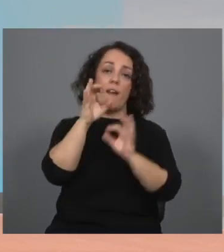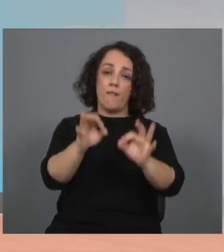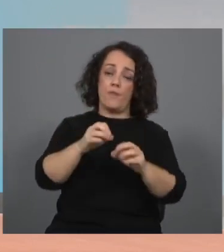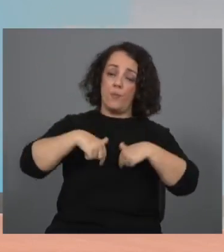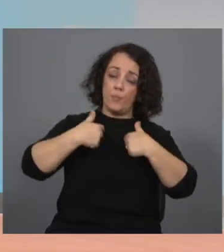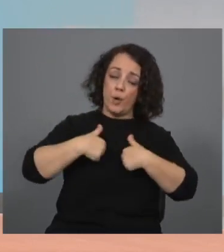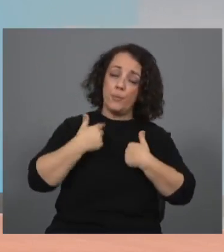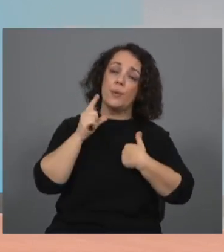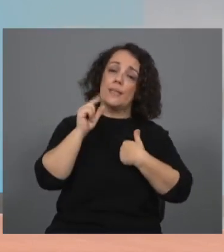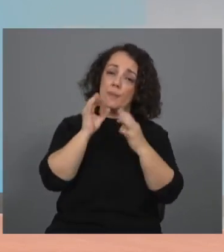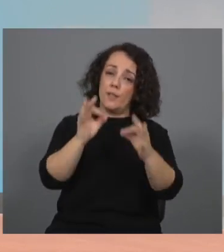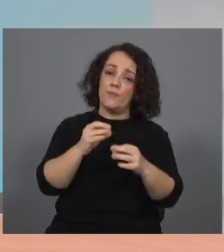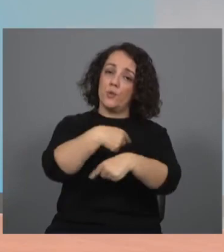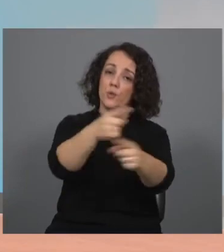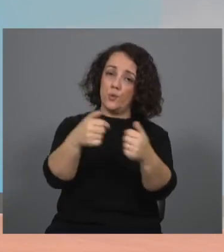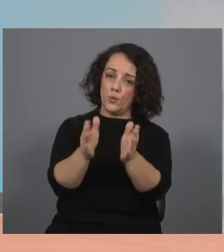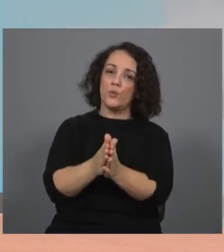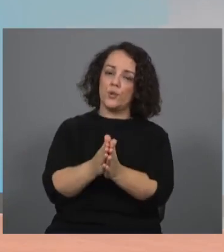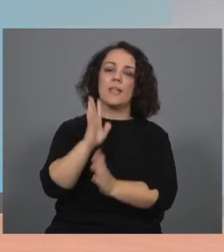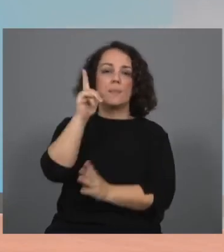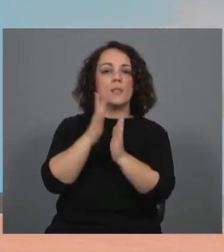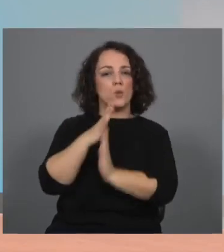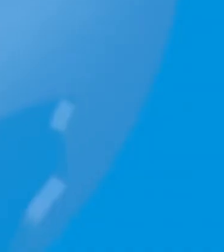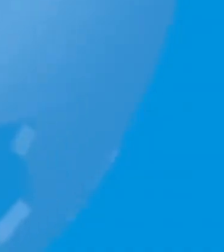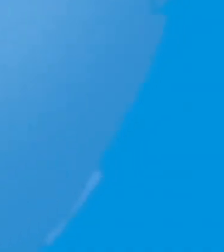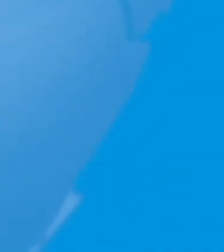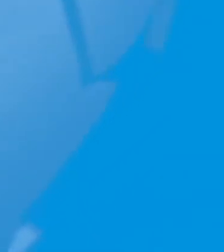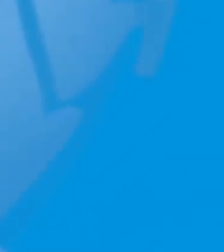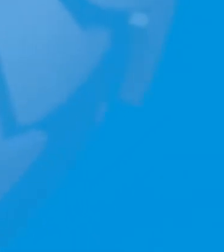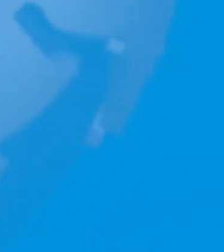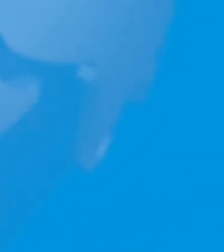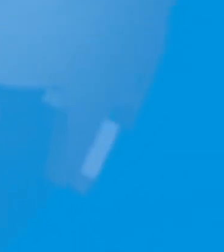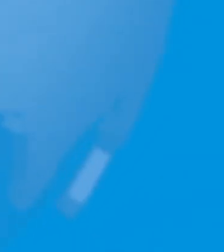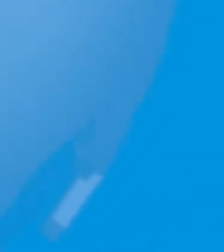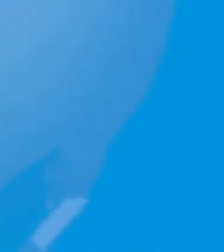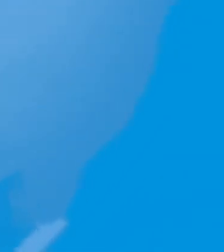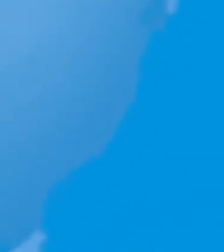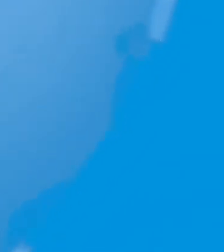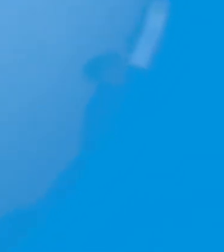e assim a cuidar de todos. Até amanhã, se Deus quiser.